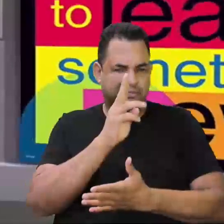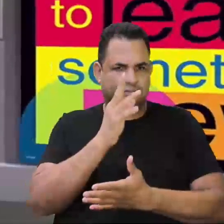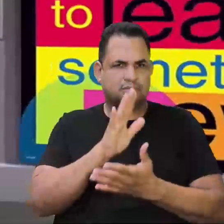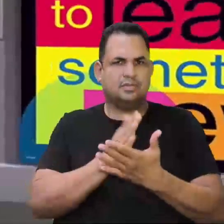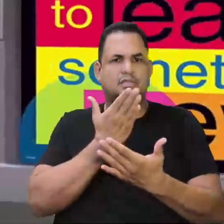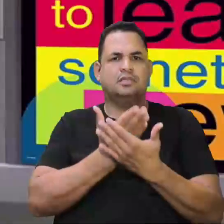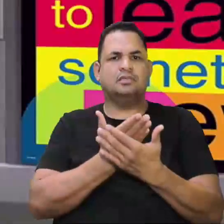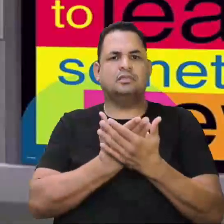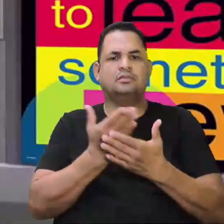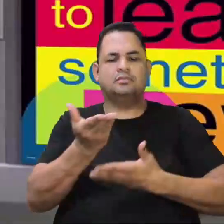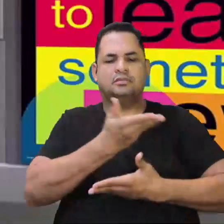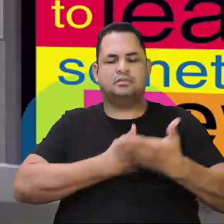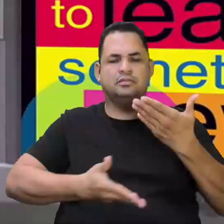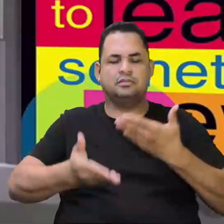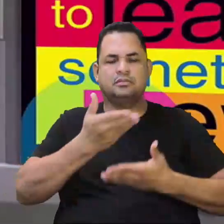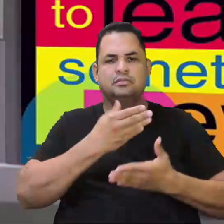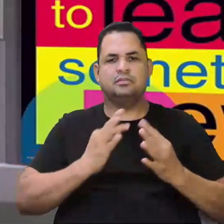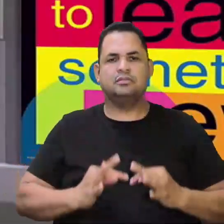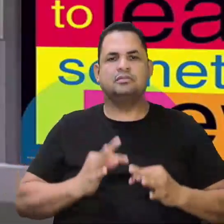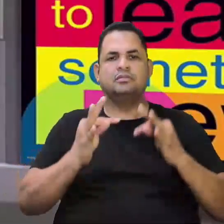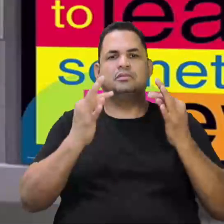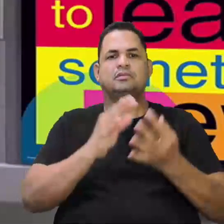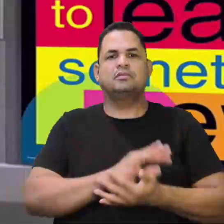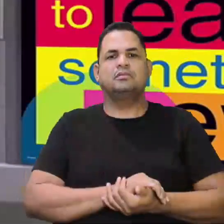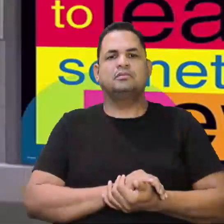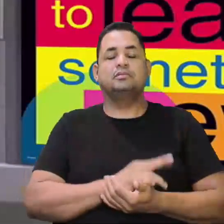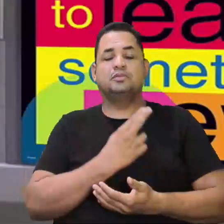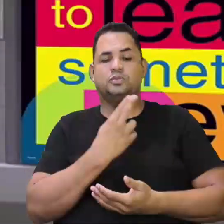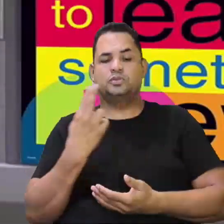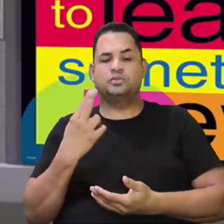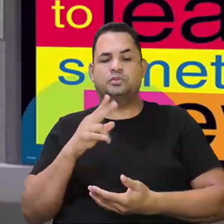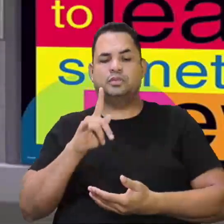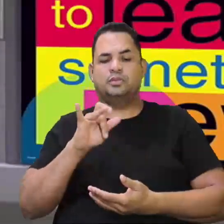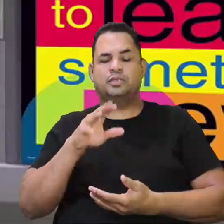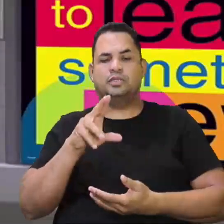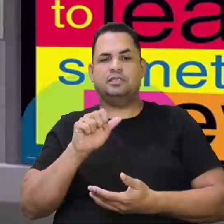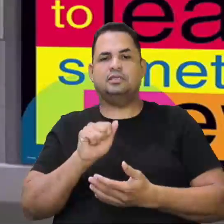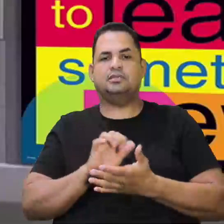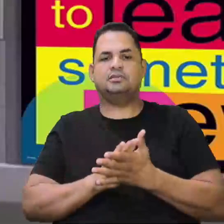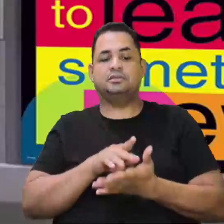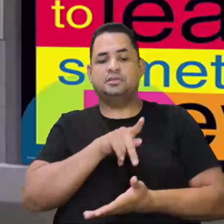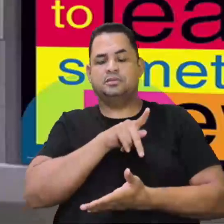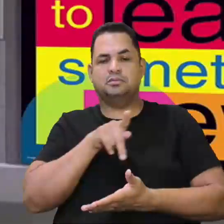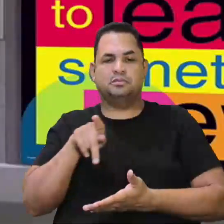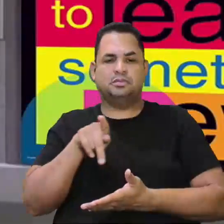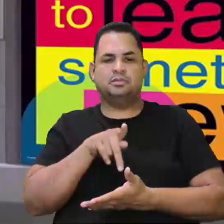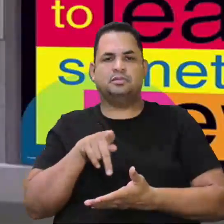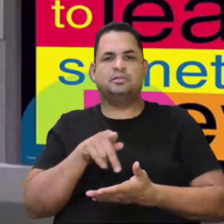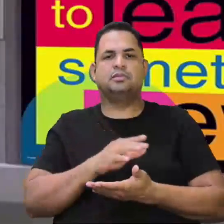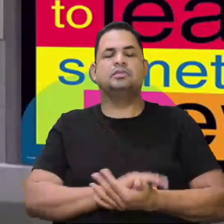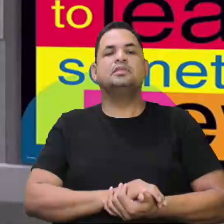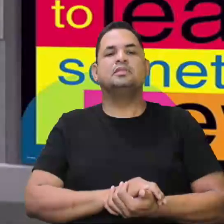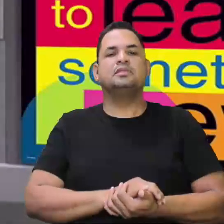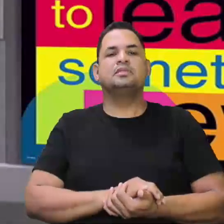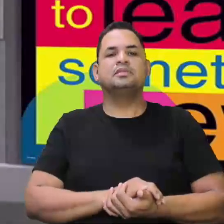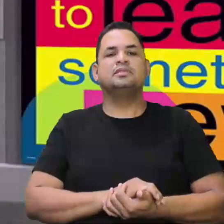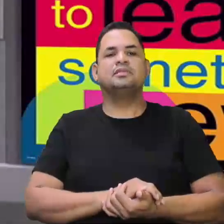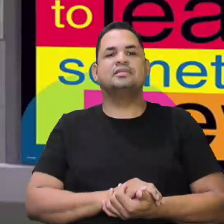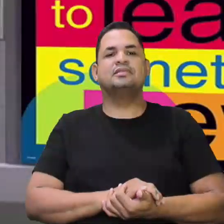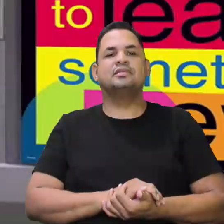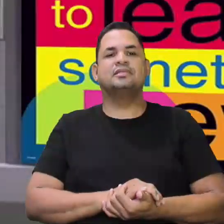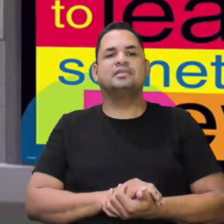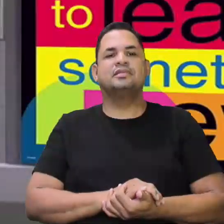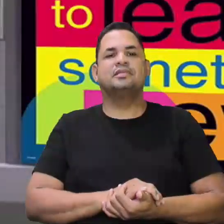nossas aulas da mediação tecnológica. Eu me chamo Patrícia, eu serei a Teacher Patrícia Rechier, sou a Teacher